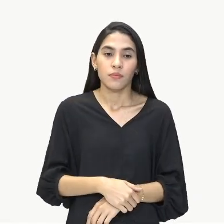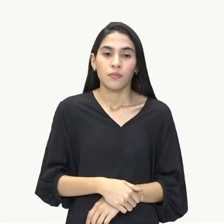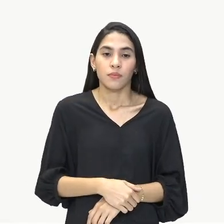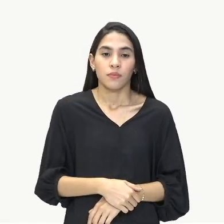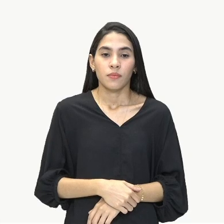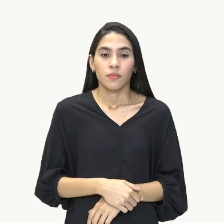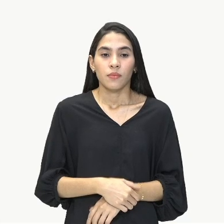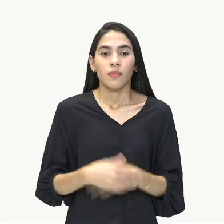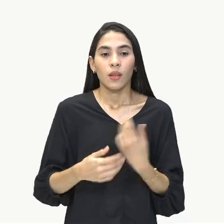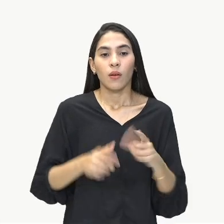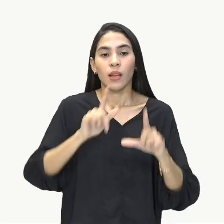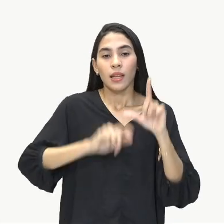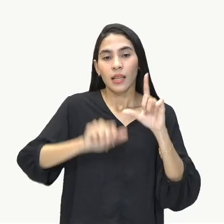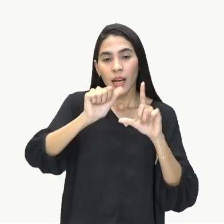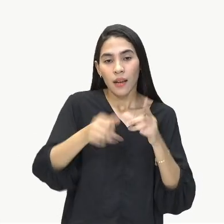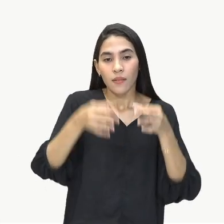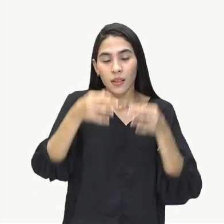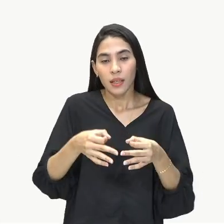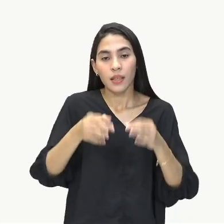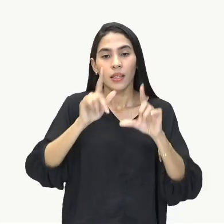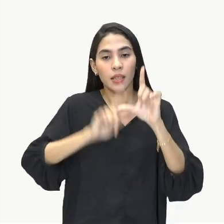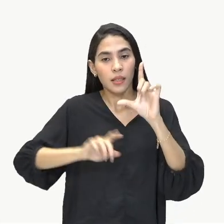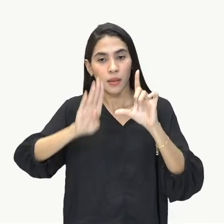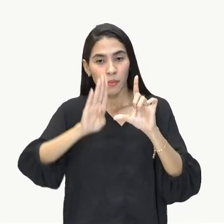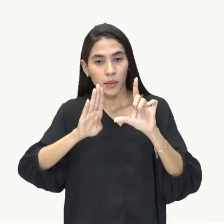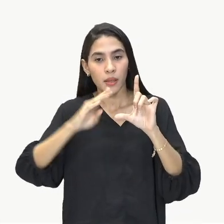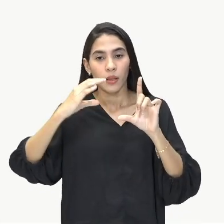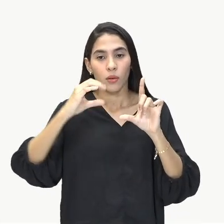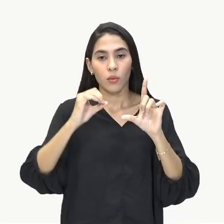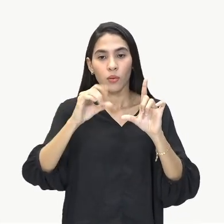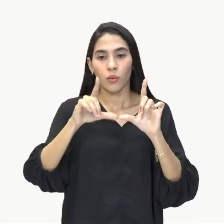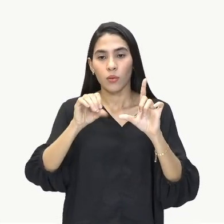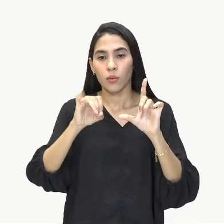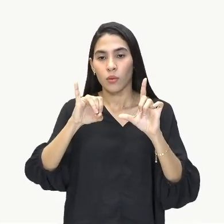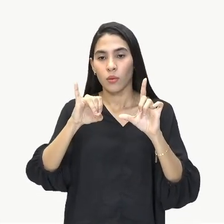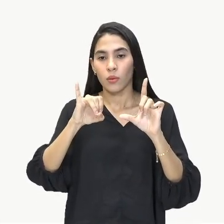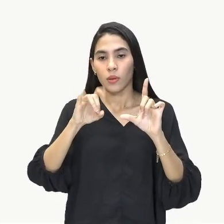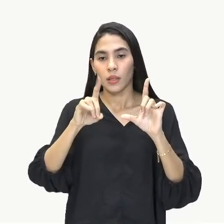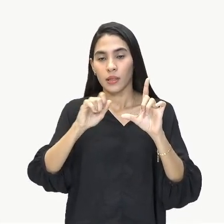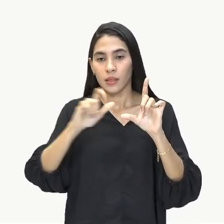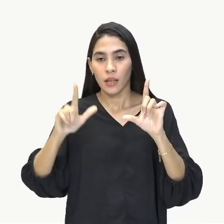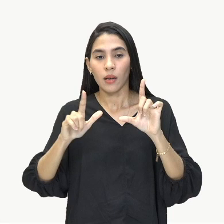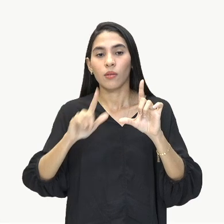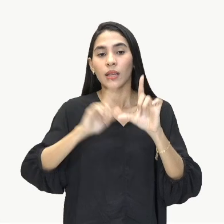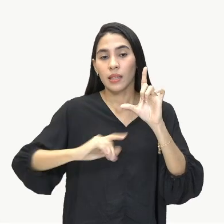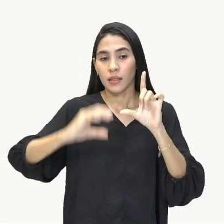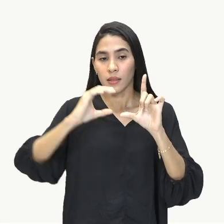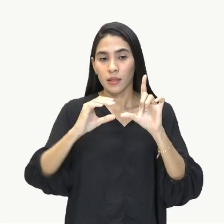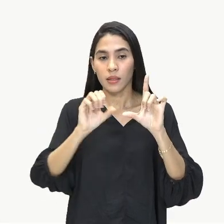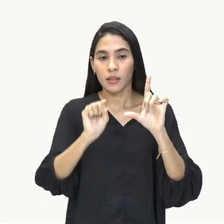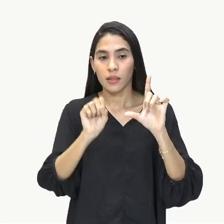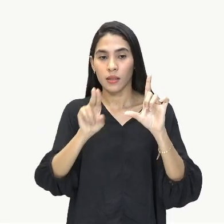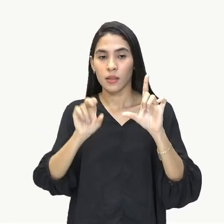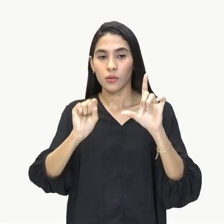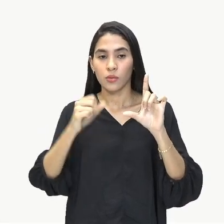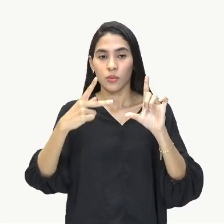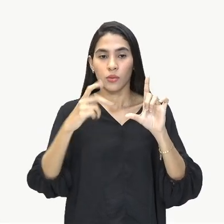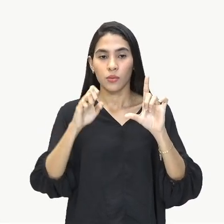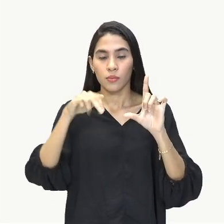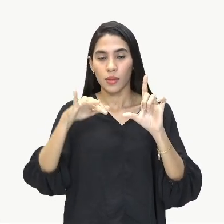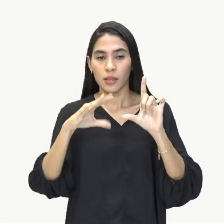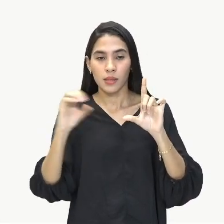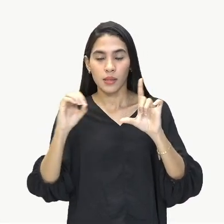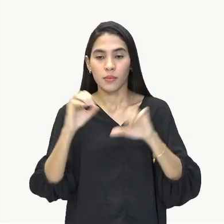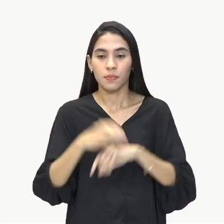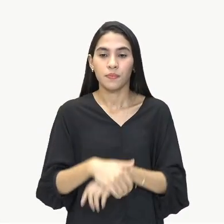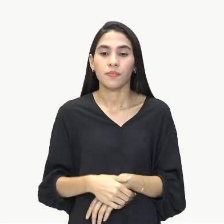solução verdadeira. B, uma solução coloidal. E letra C, uma suspensão. Agora